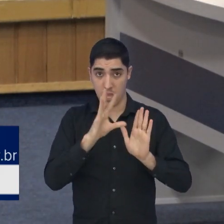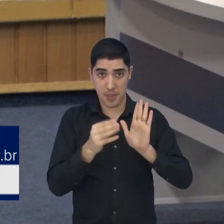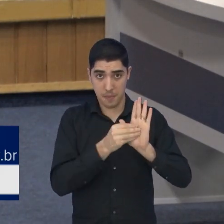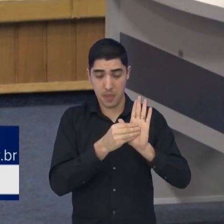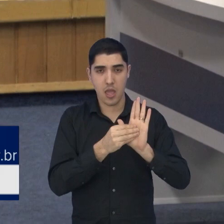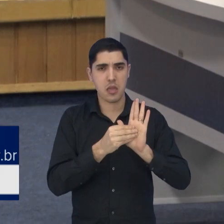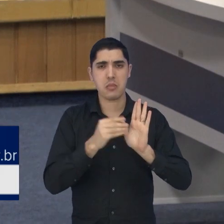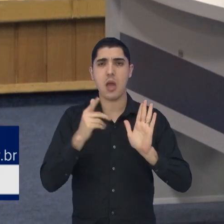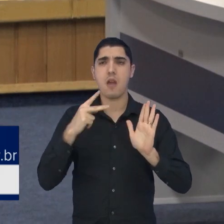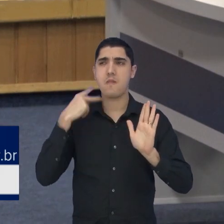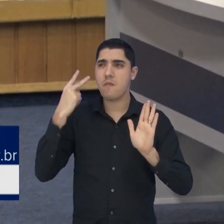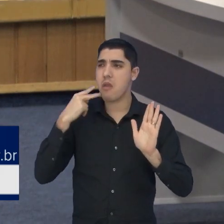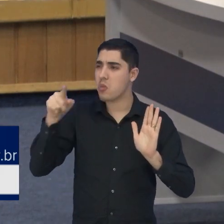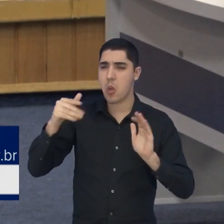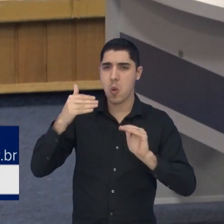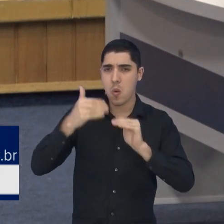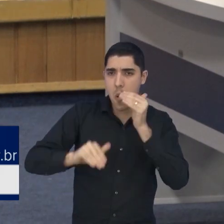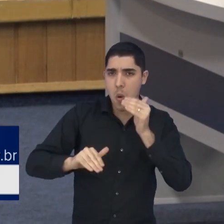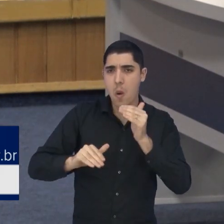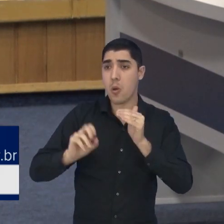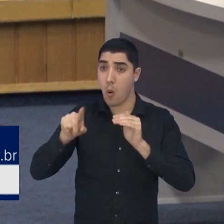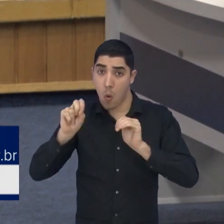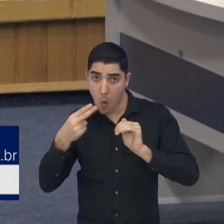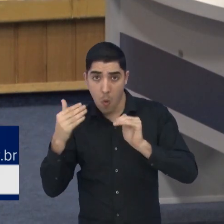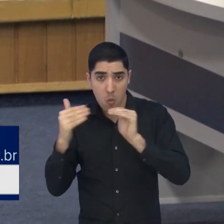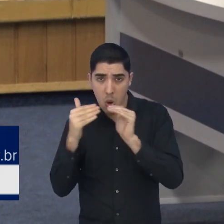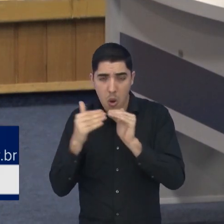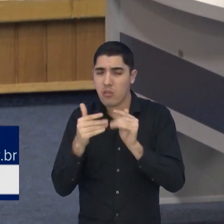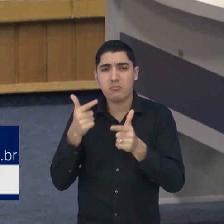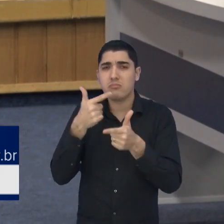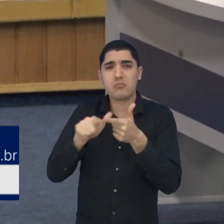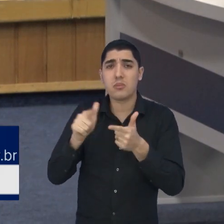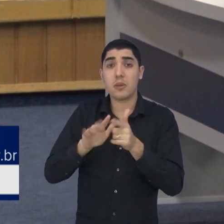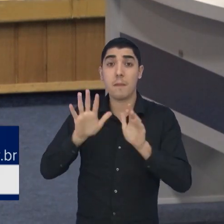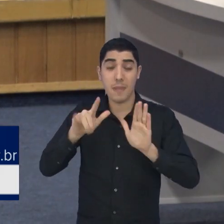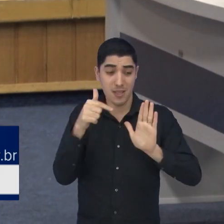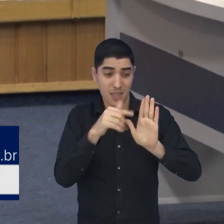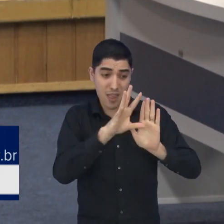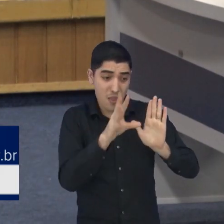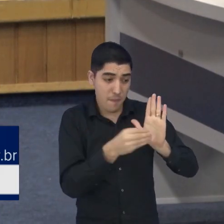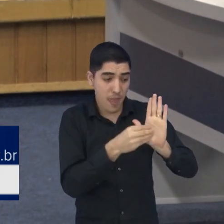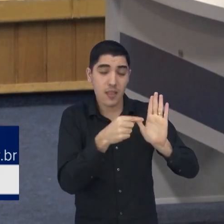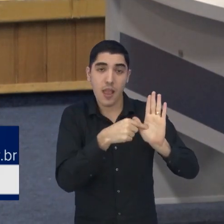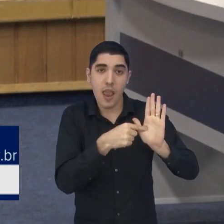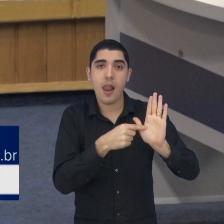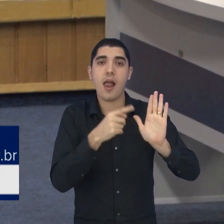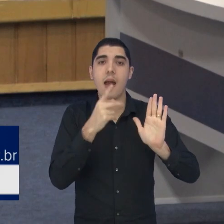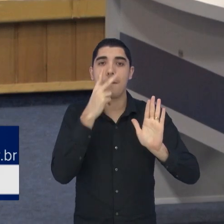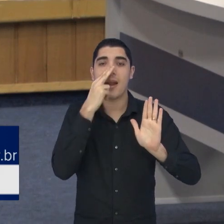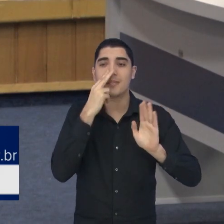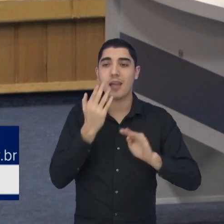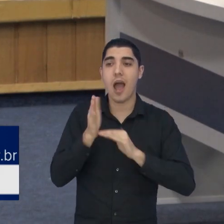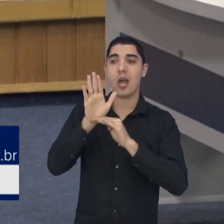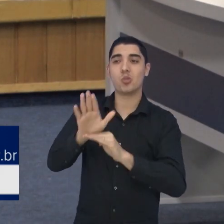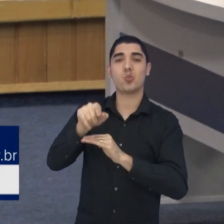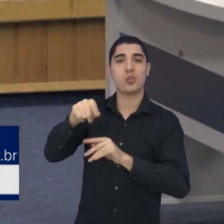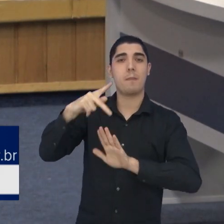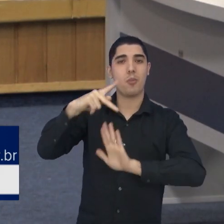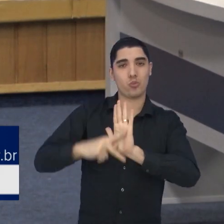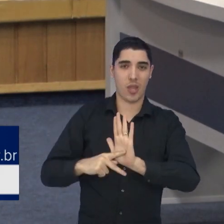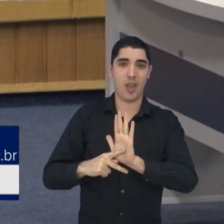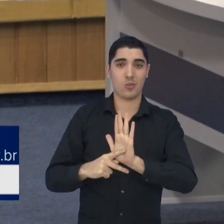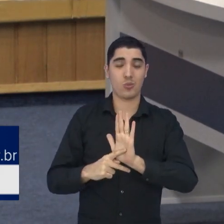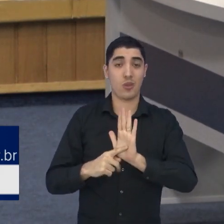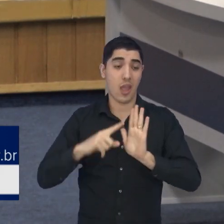de vereador de oposição ou não, ela corrige, ela melhora o projeto, é uma coisa boa